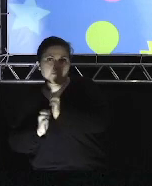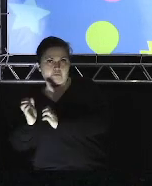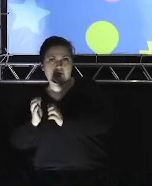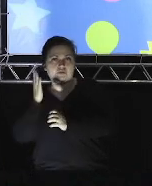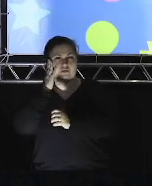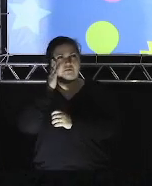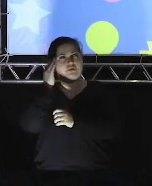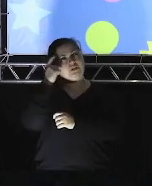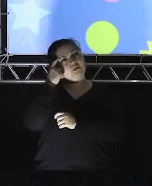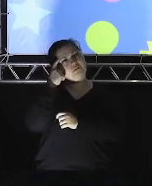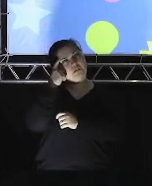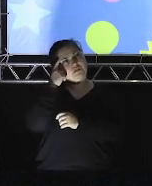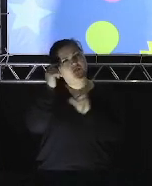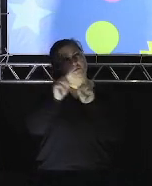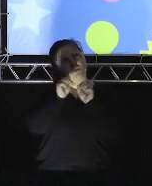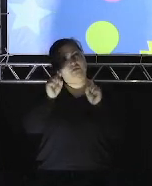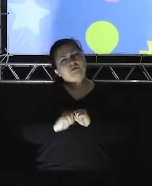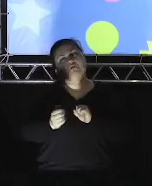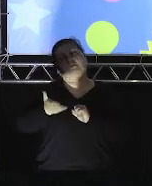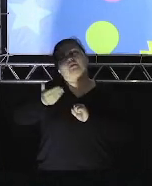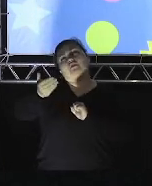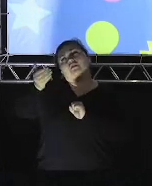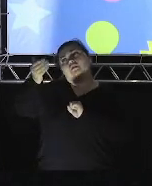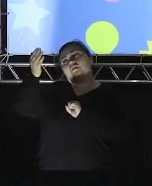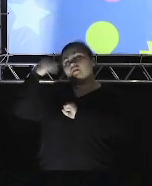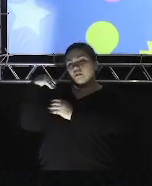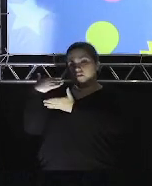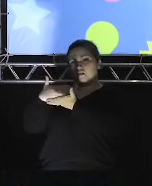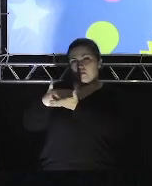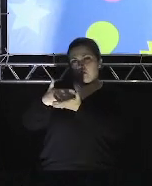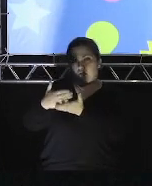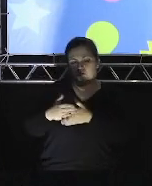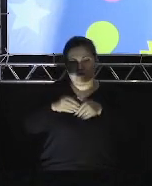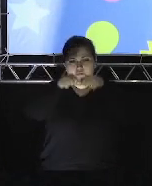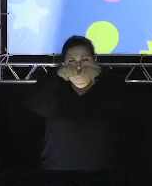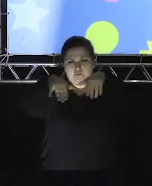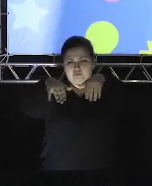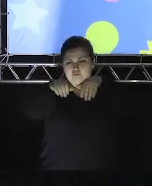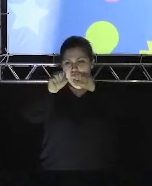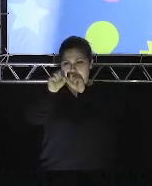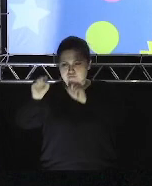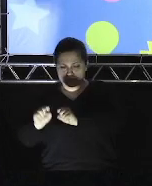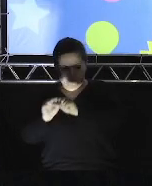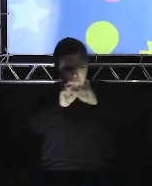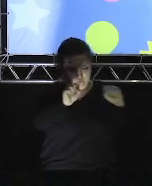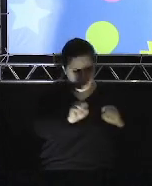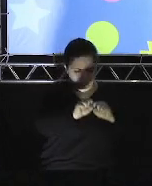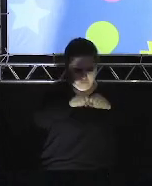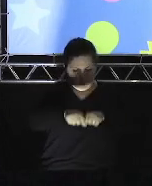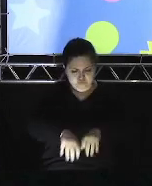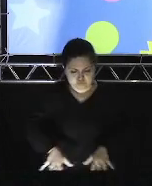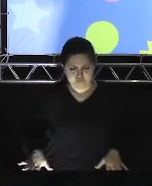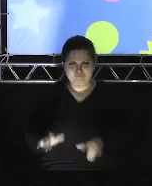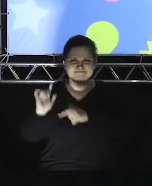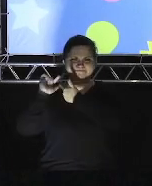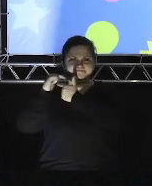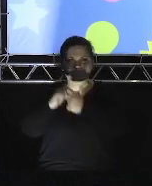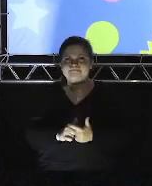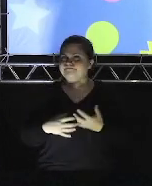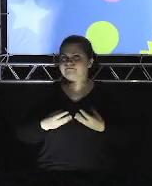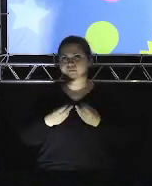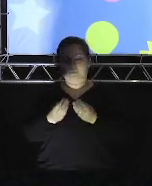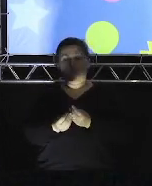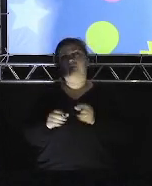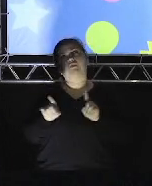aquele pensamento sistêmico lá do início, os vários subsistemas, é bem complexo. E agora a gente